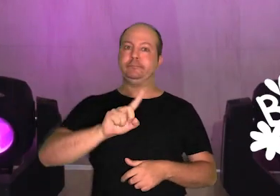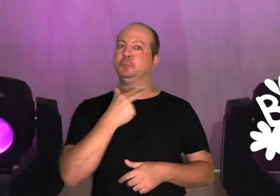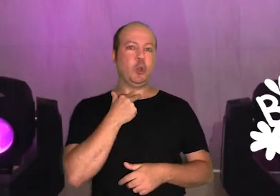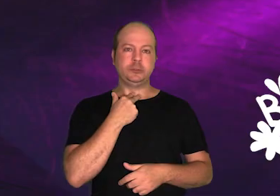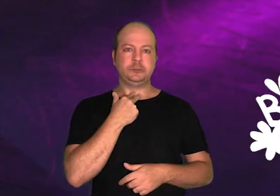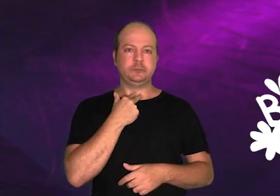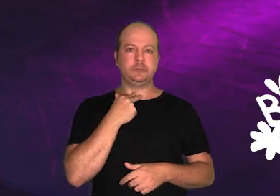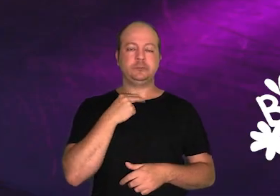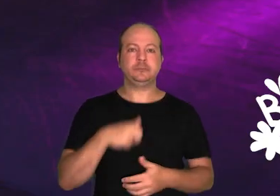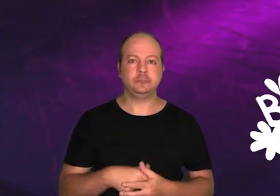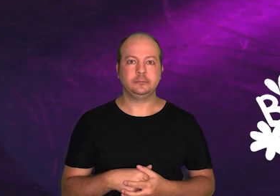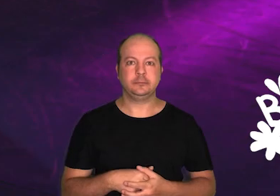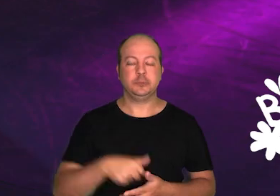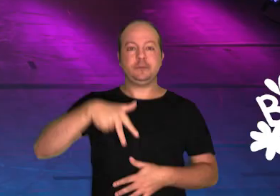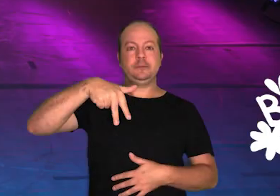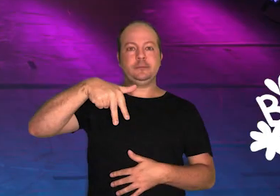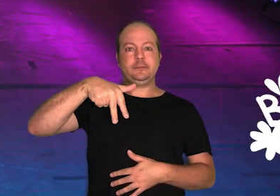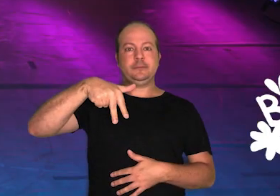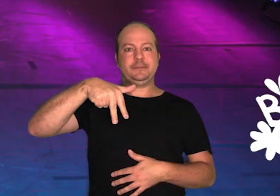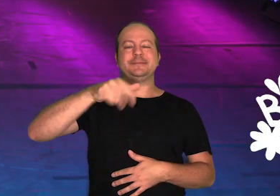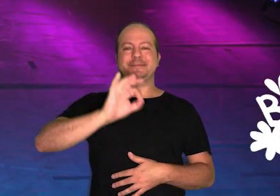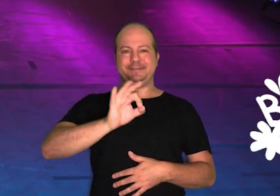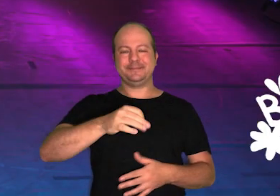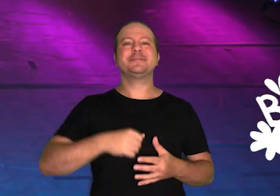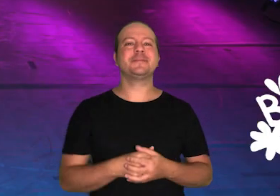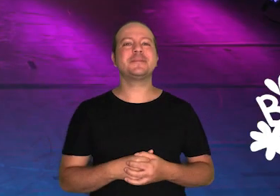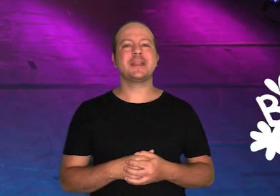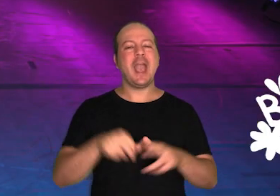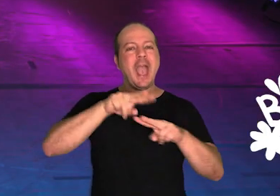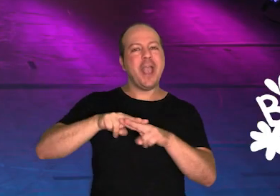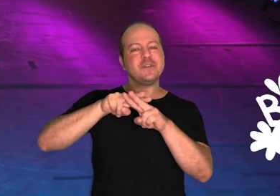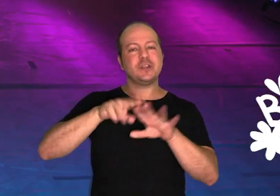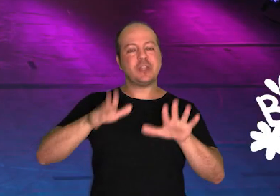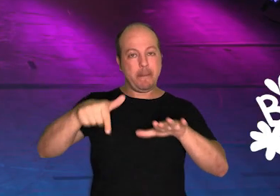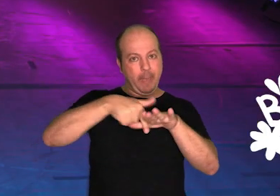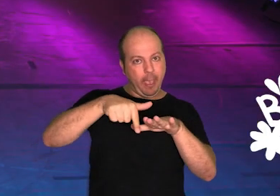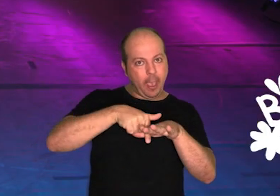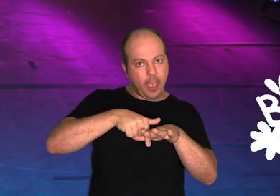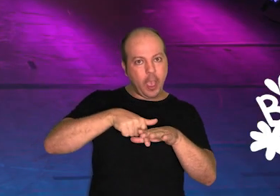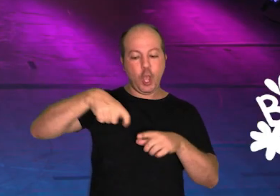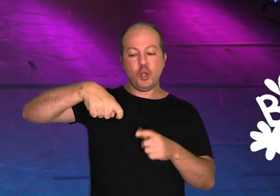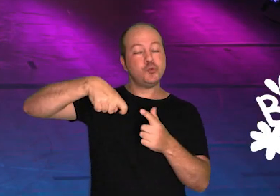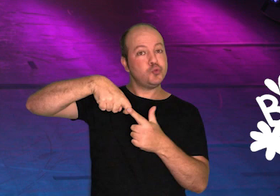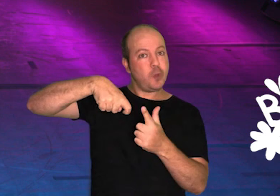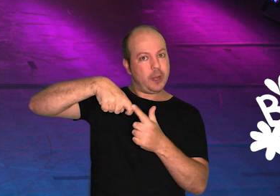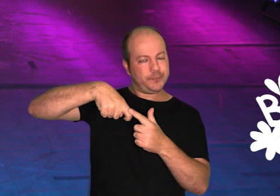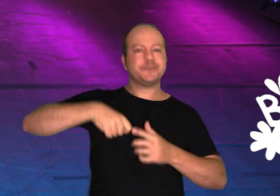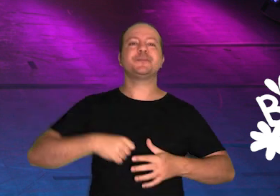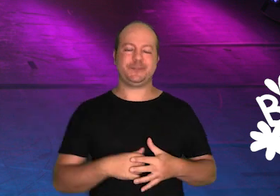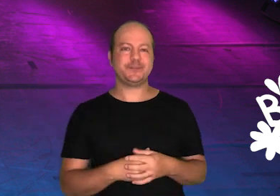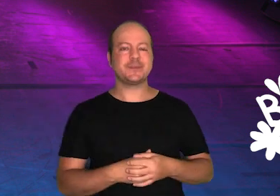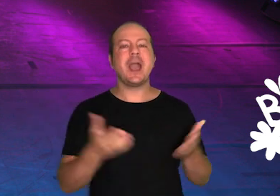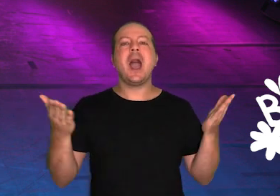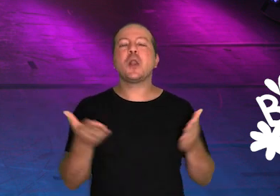pode. Afrouxa. Estica. Ótimo. Então, revisão. Aquecemos os pés, depois aquecemos os joelhos.